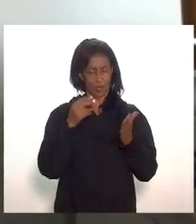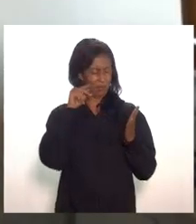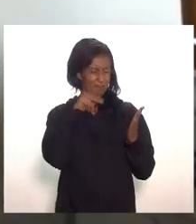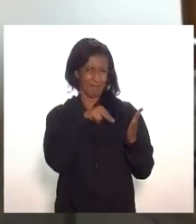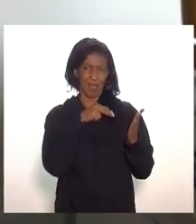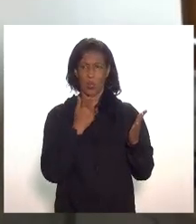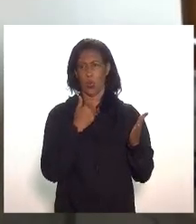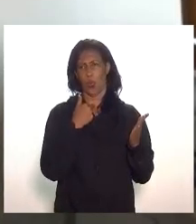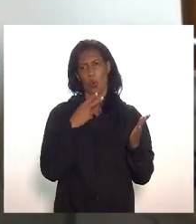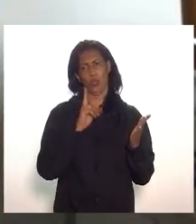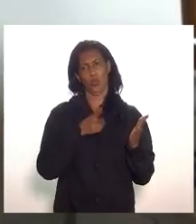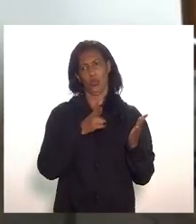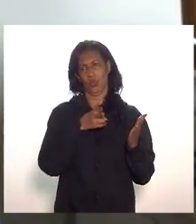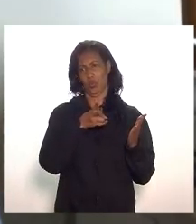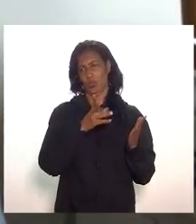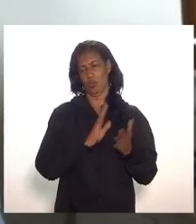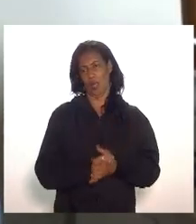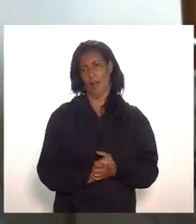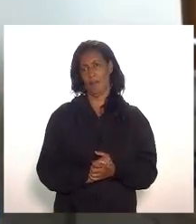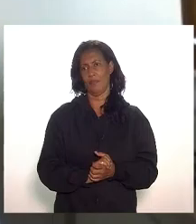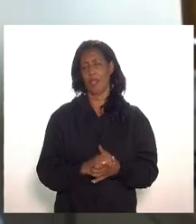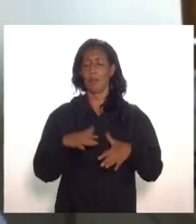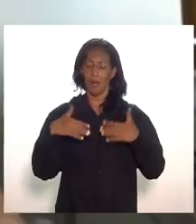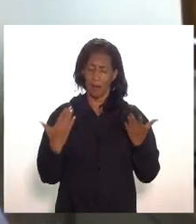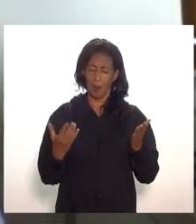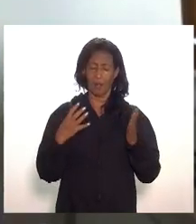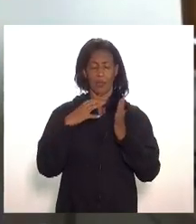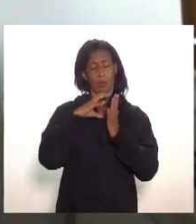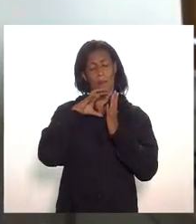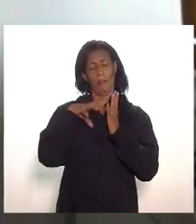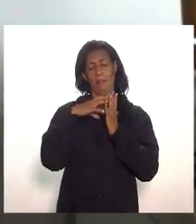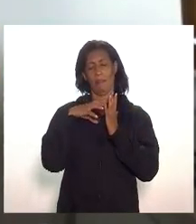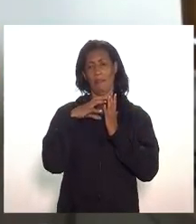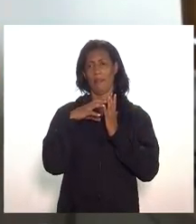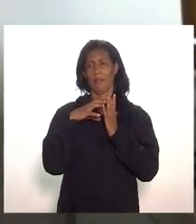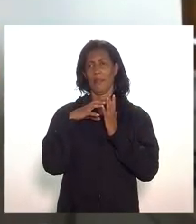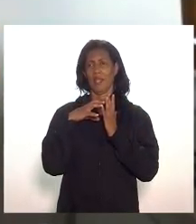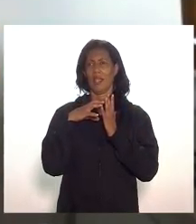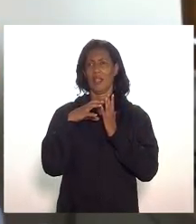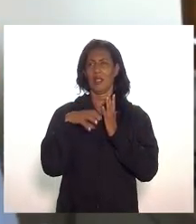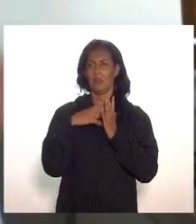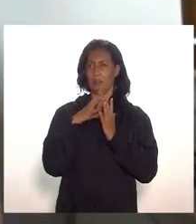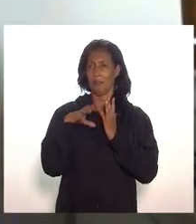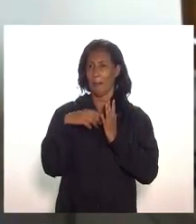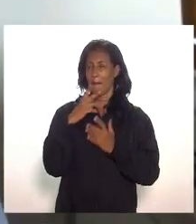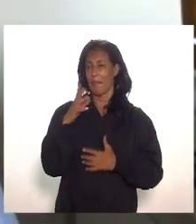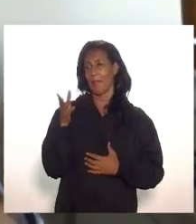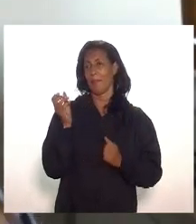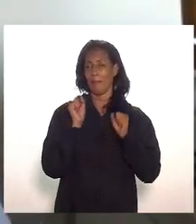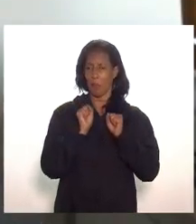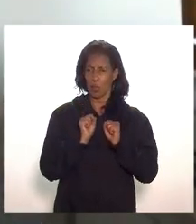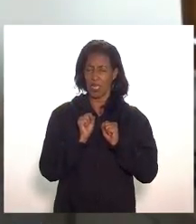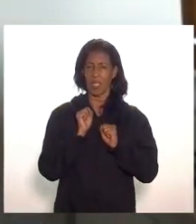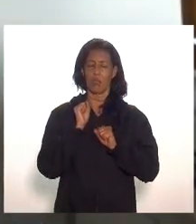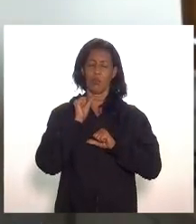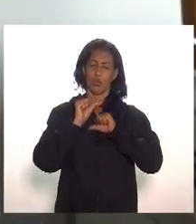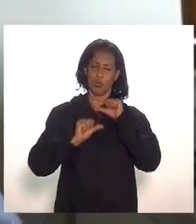é evidente, tudo que vem do parlamento pode ser discutido. Vamos tentar, mas eu continuarei que